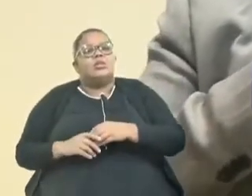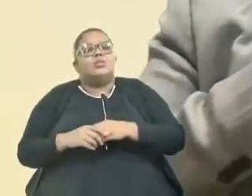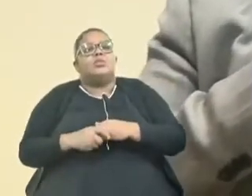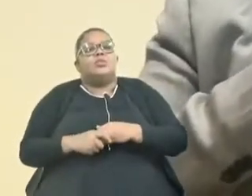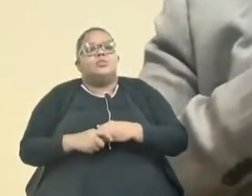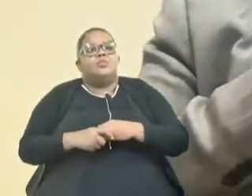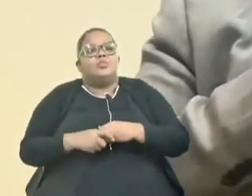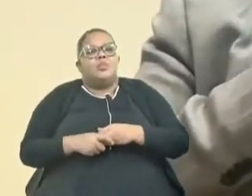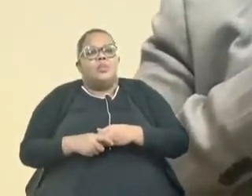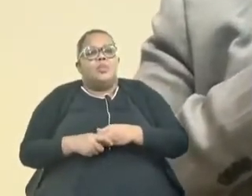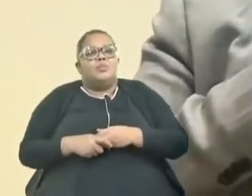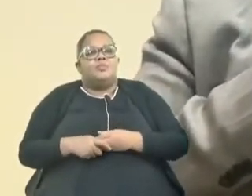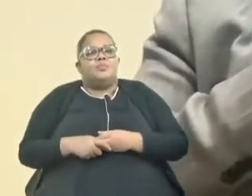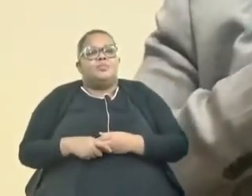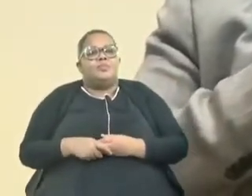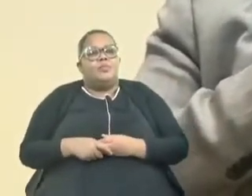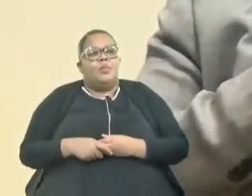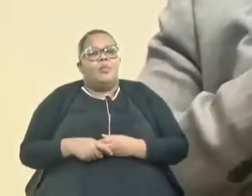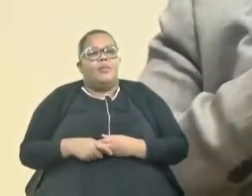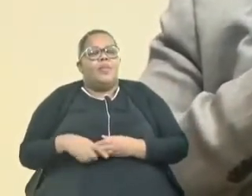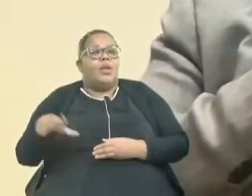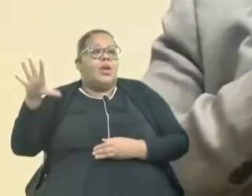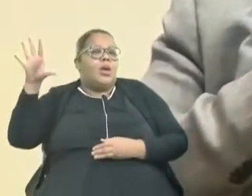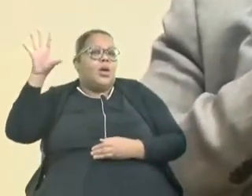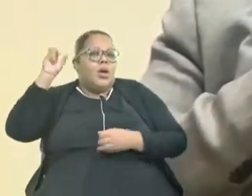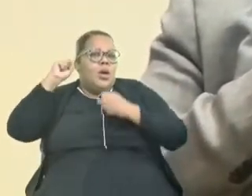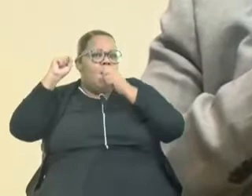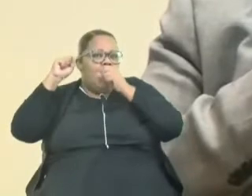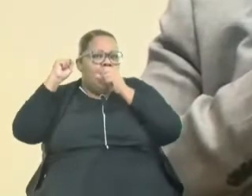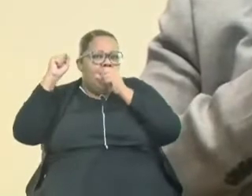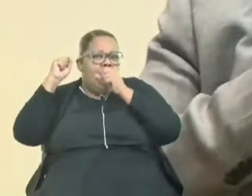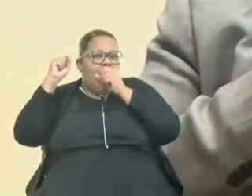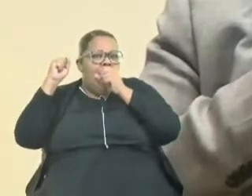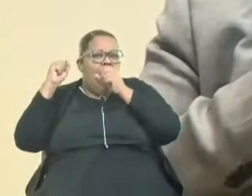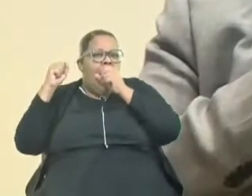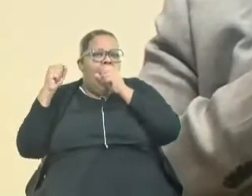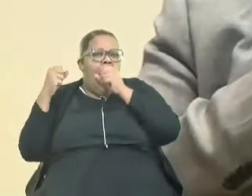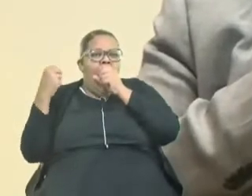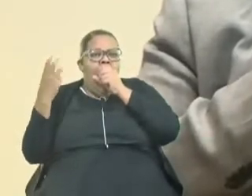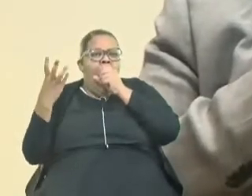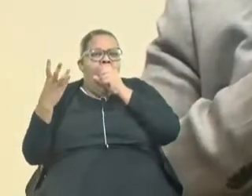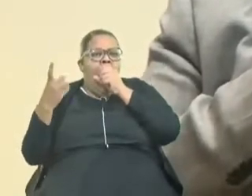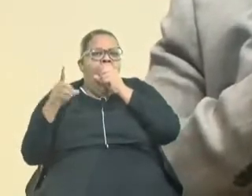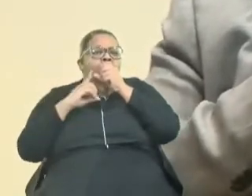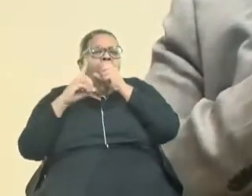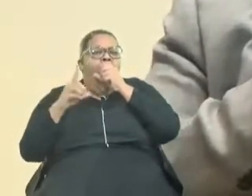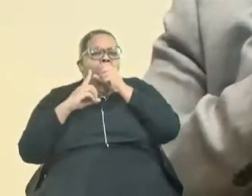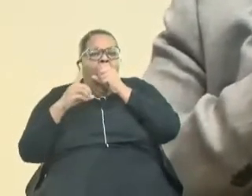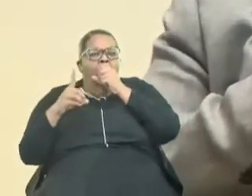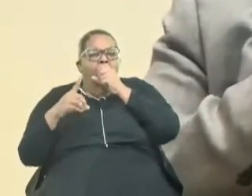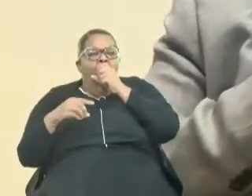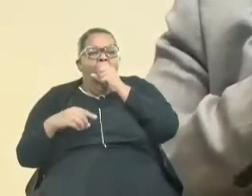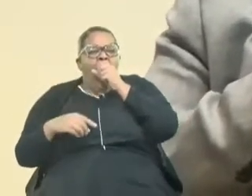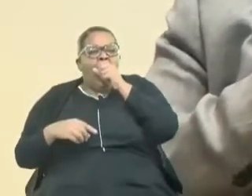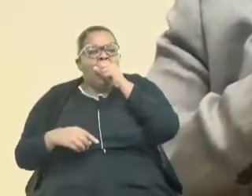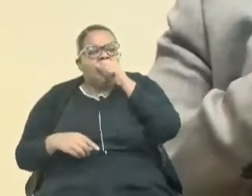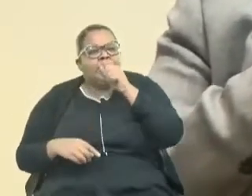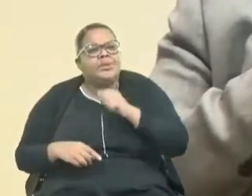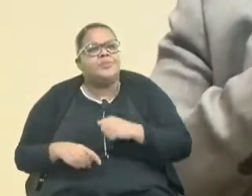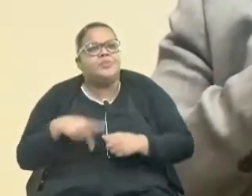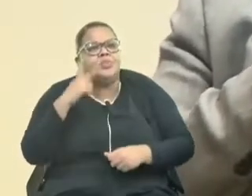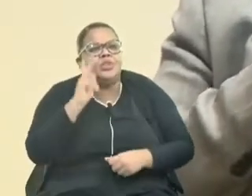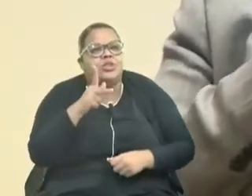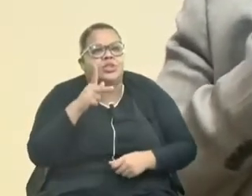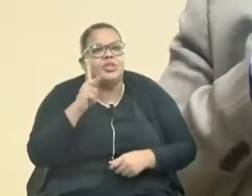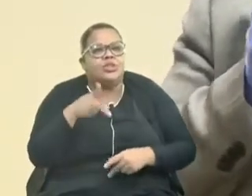antes mas agora Deus parou o show eu ouvia há poucos dias que já cansaram tanto de repetir